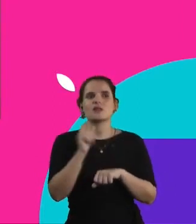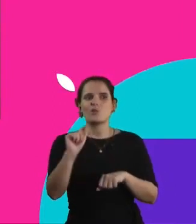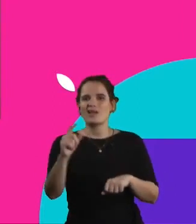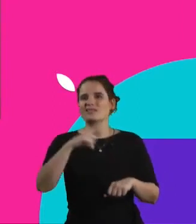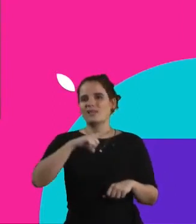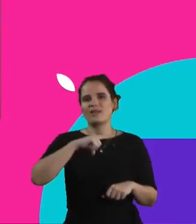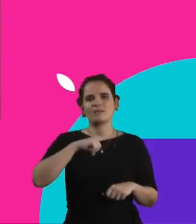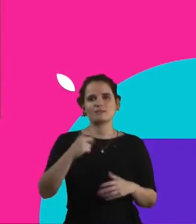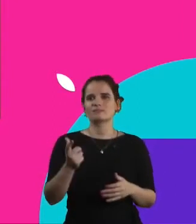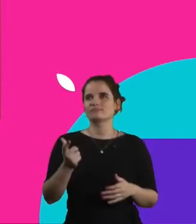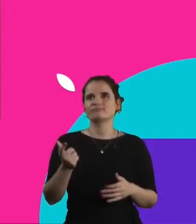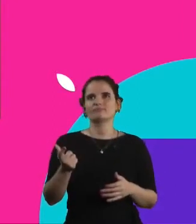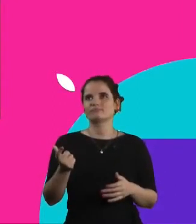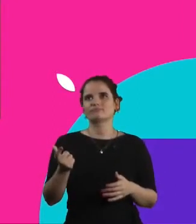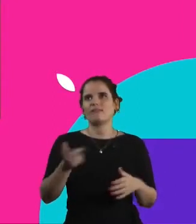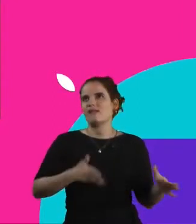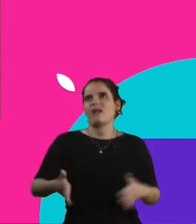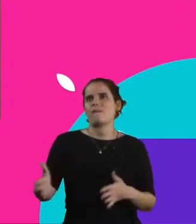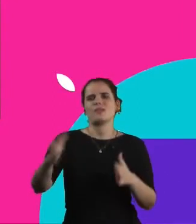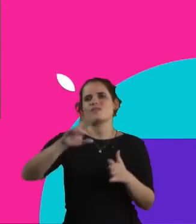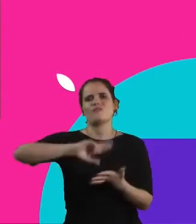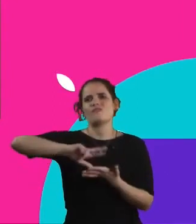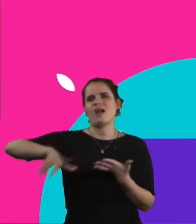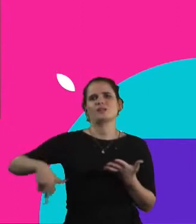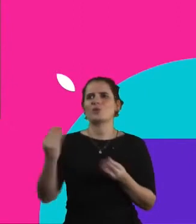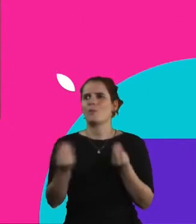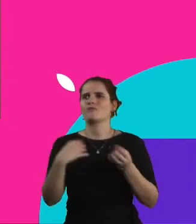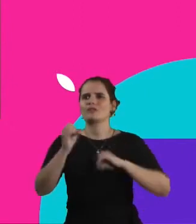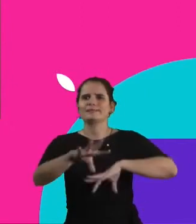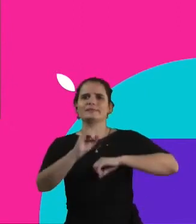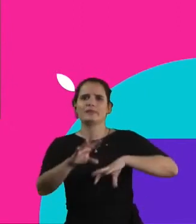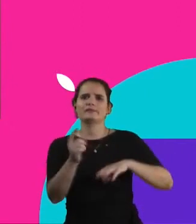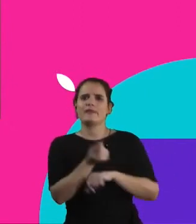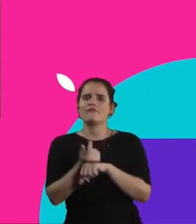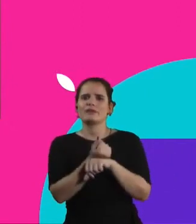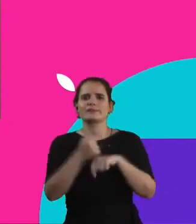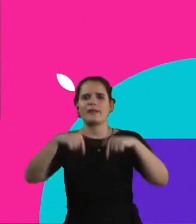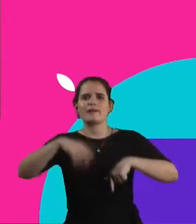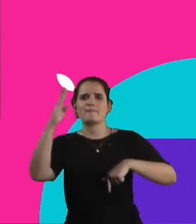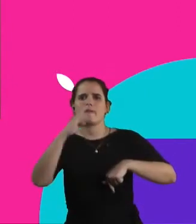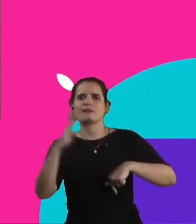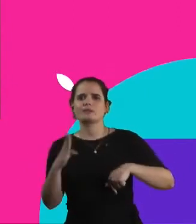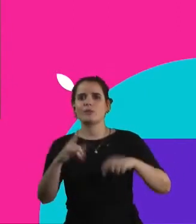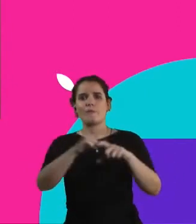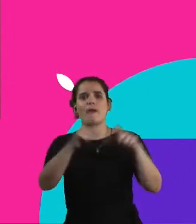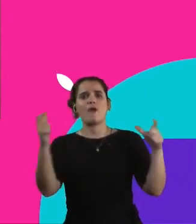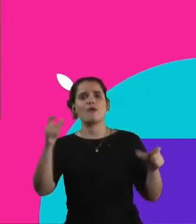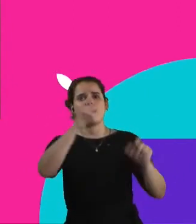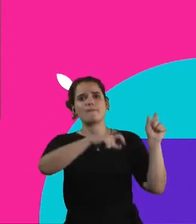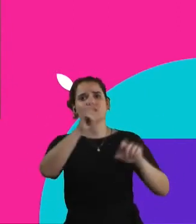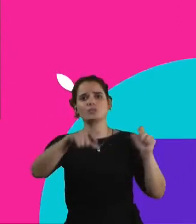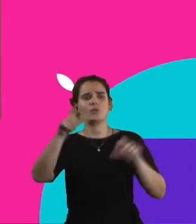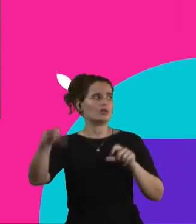muitas camadas por trás disso, né? Como que eu vou falar de educação financeira no Brasil, onde a maioria das